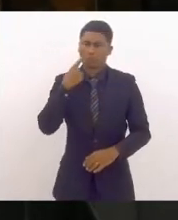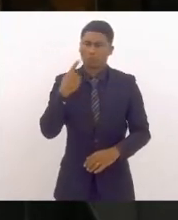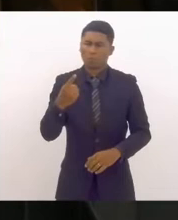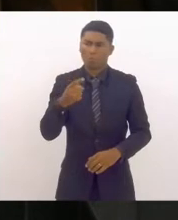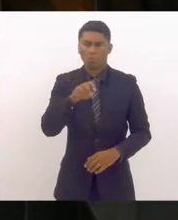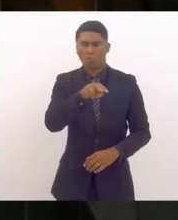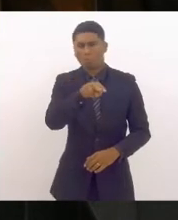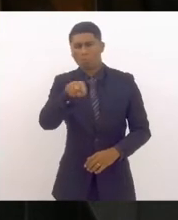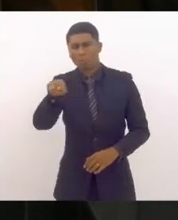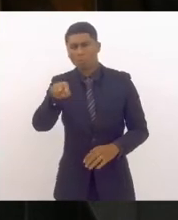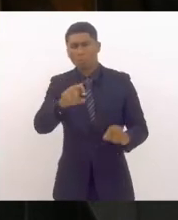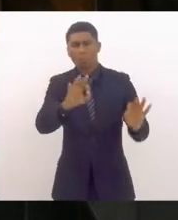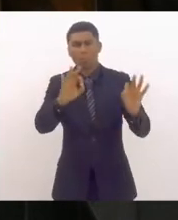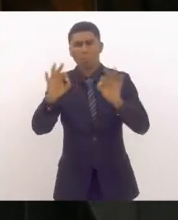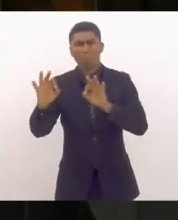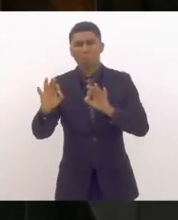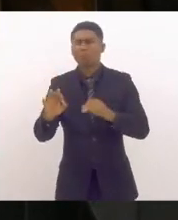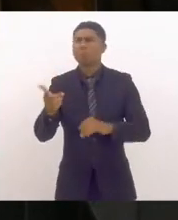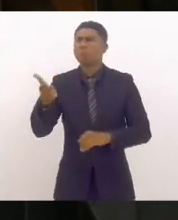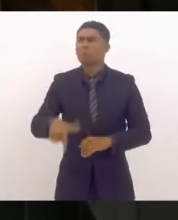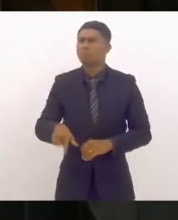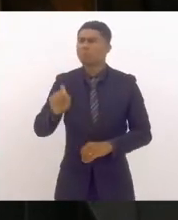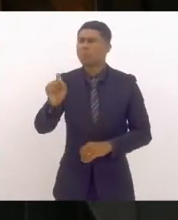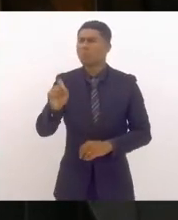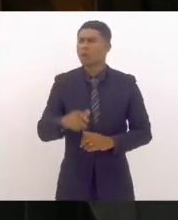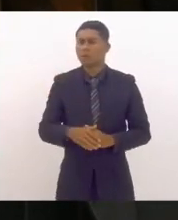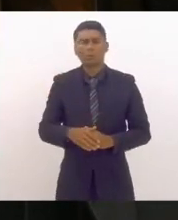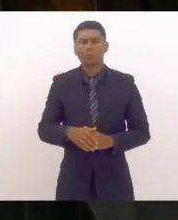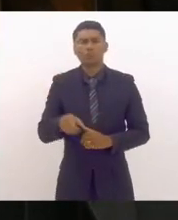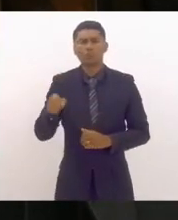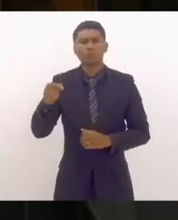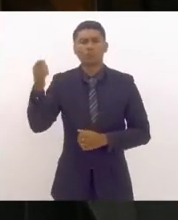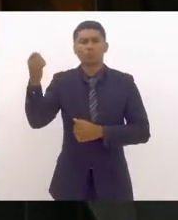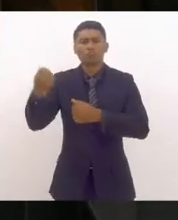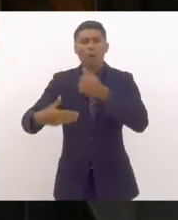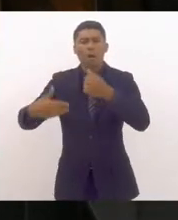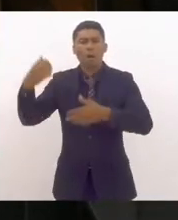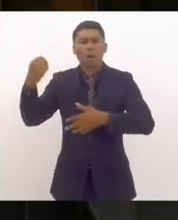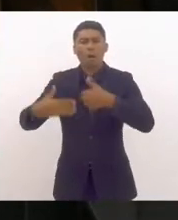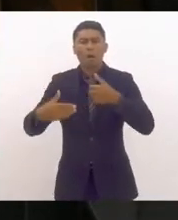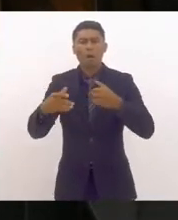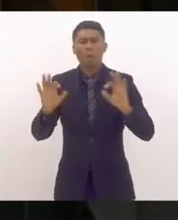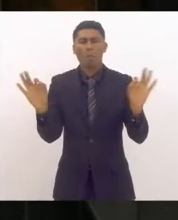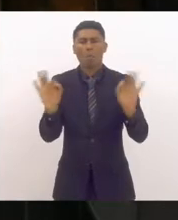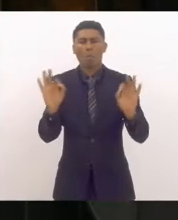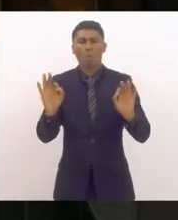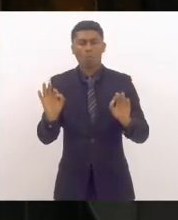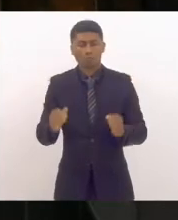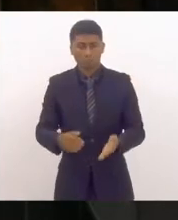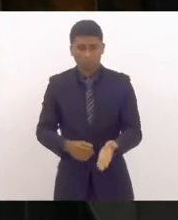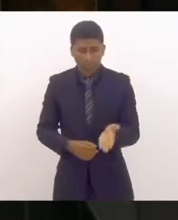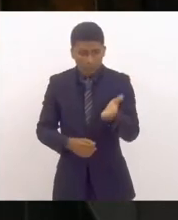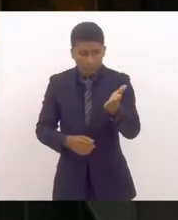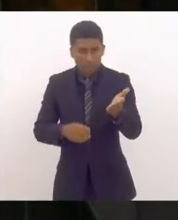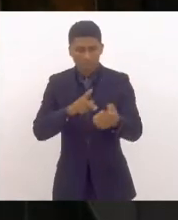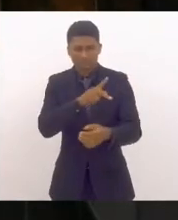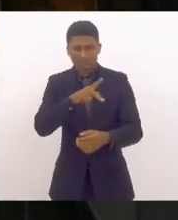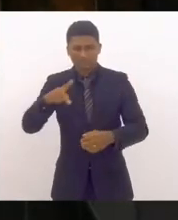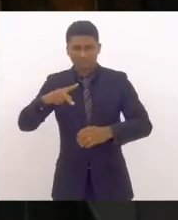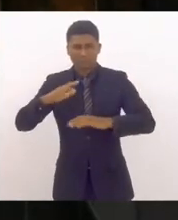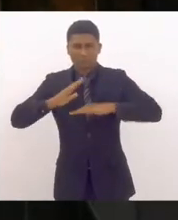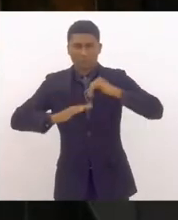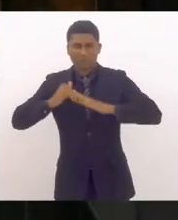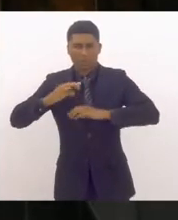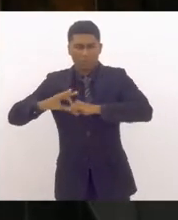isso não foi esclarecido e o choro como é um engenheiro sabe